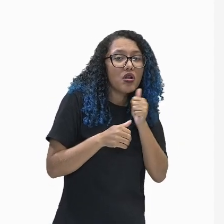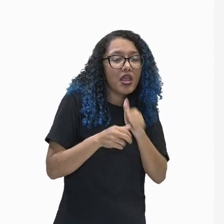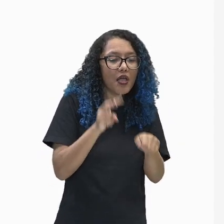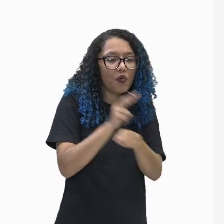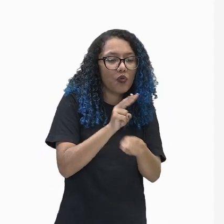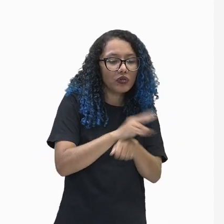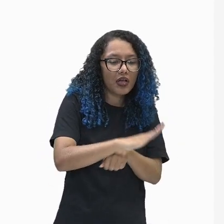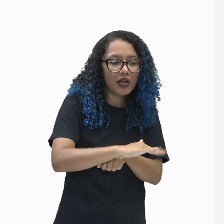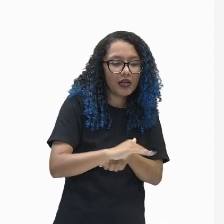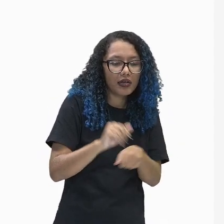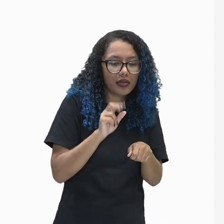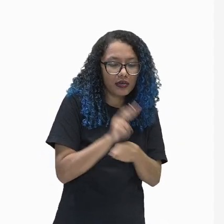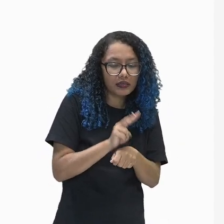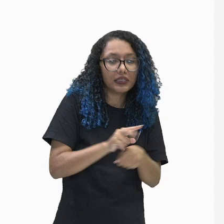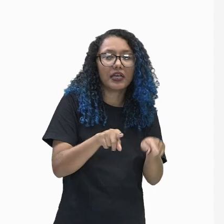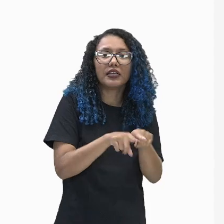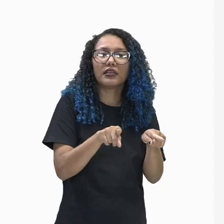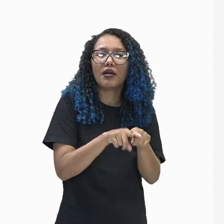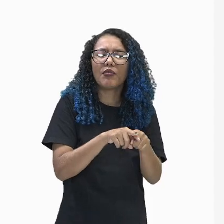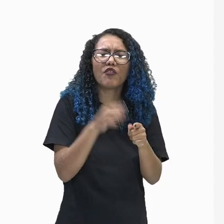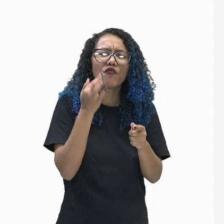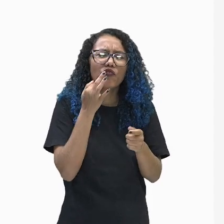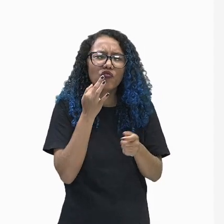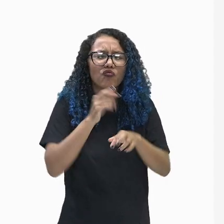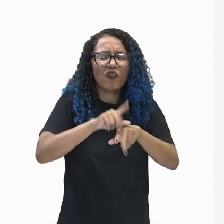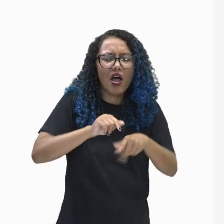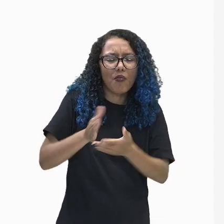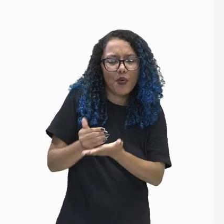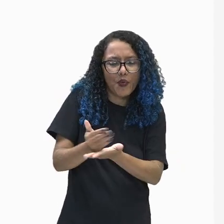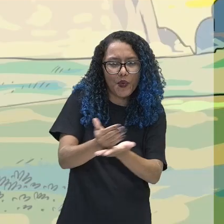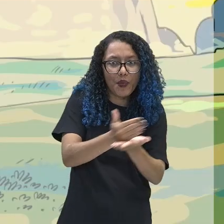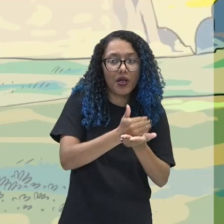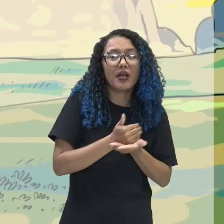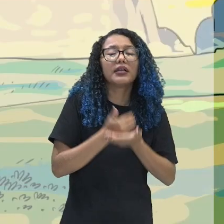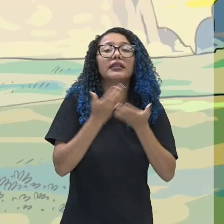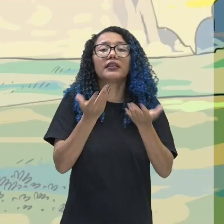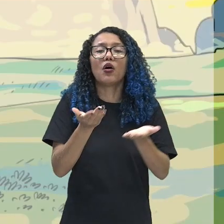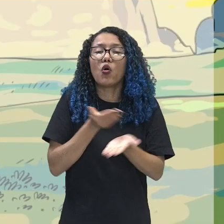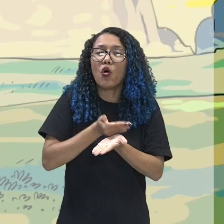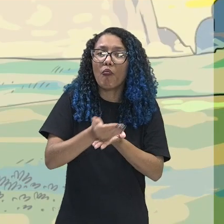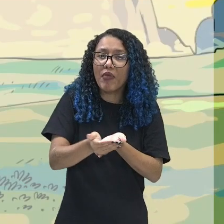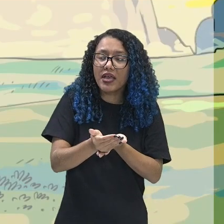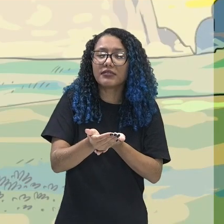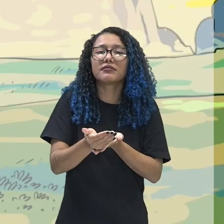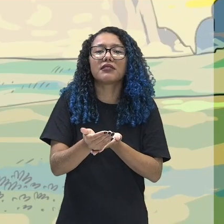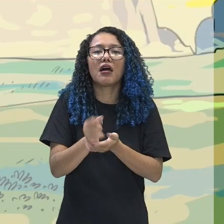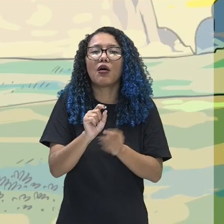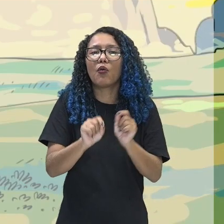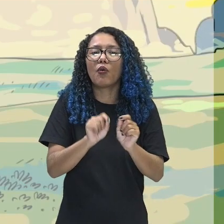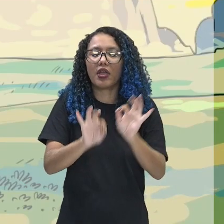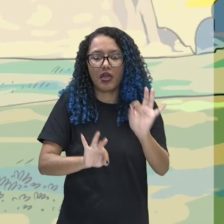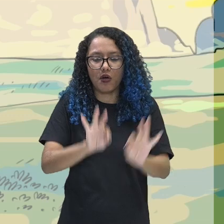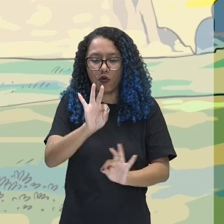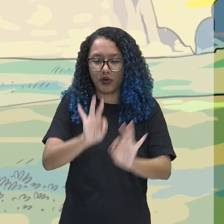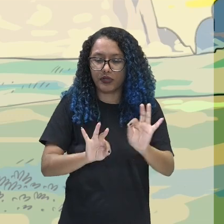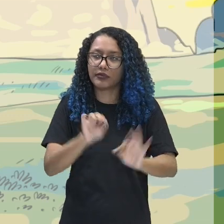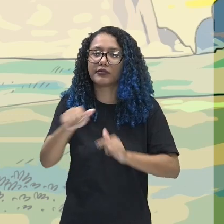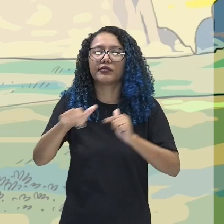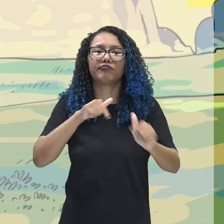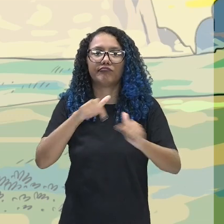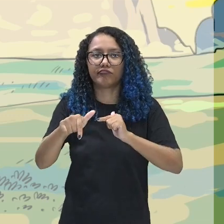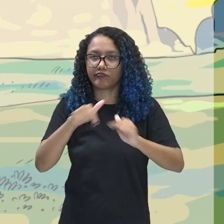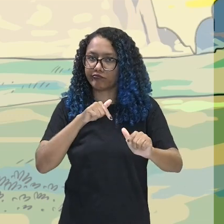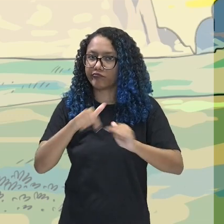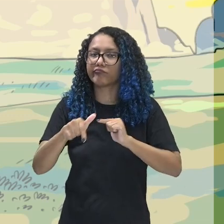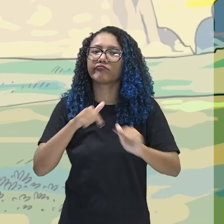e raízes. Foi nesse momento que surgiu o que a gente conhece como organização social do trabalho.